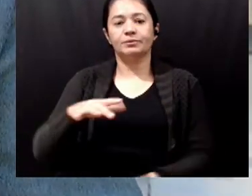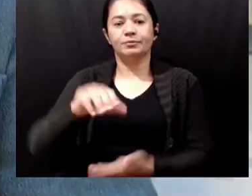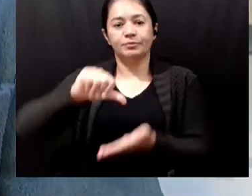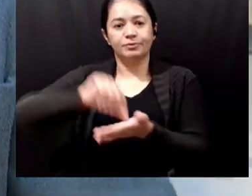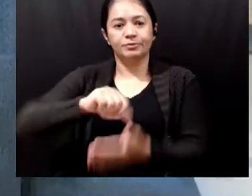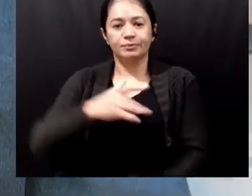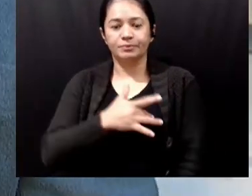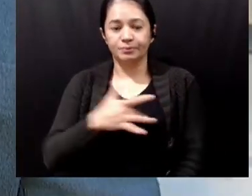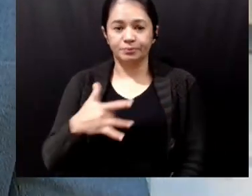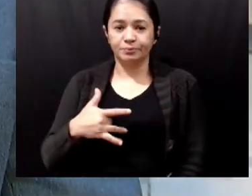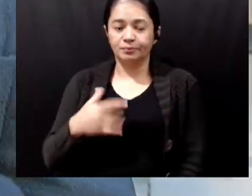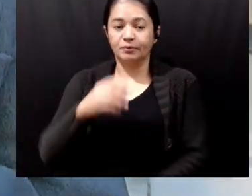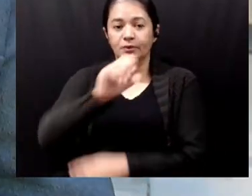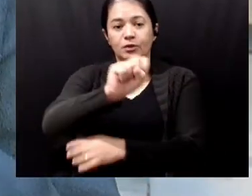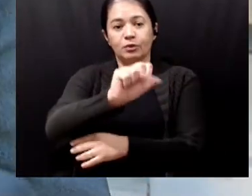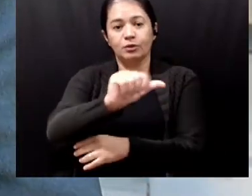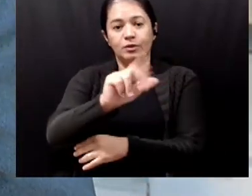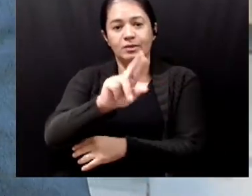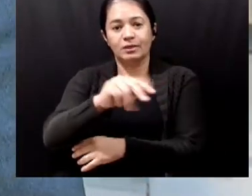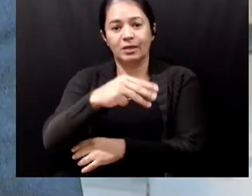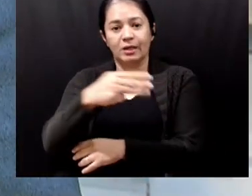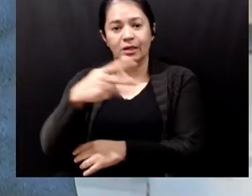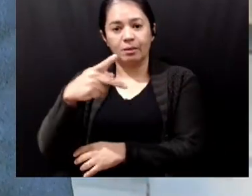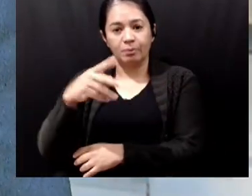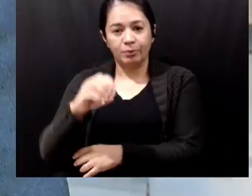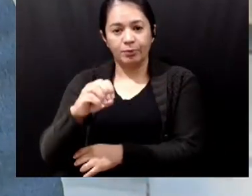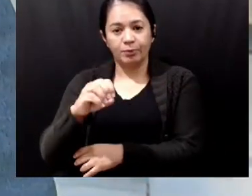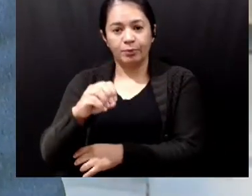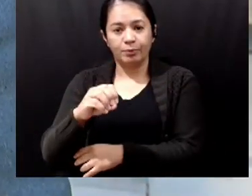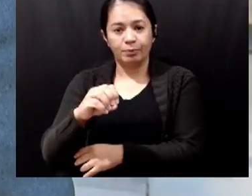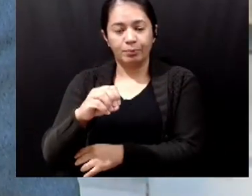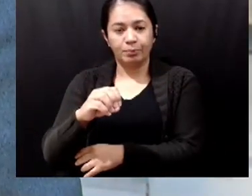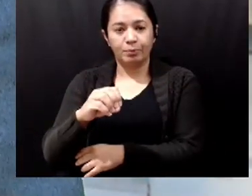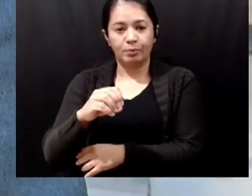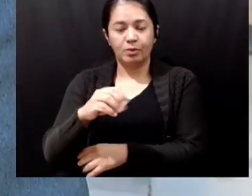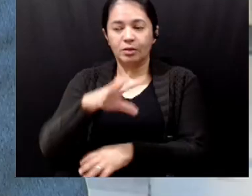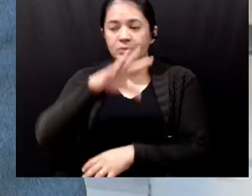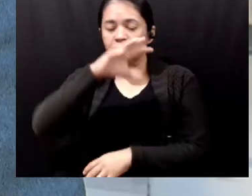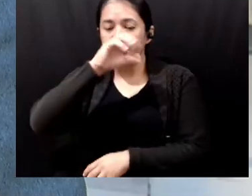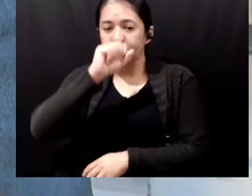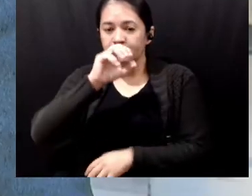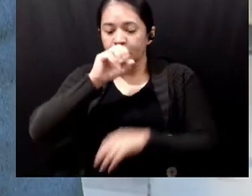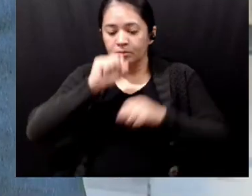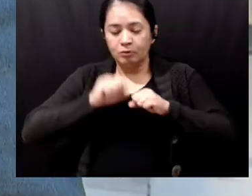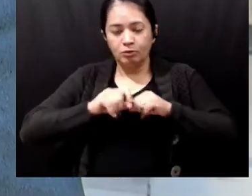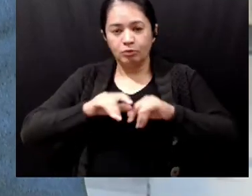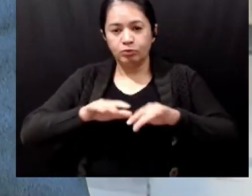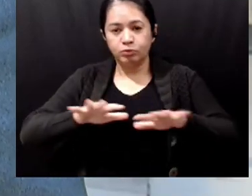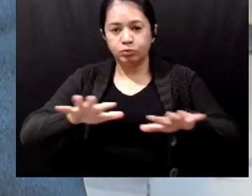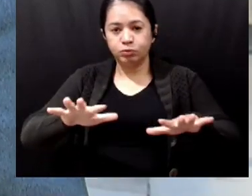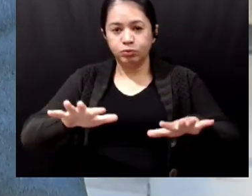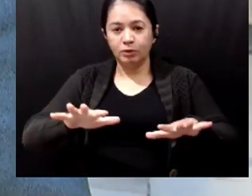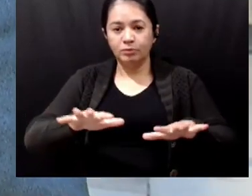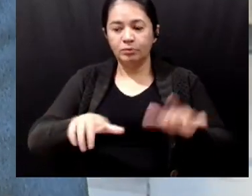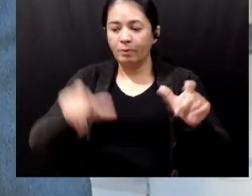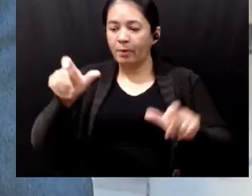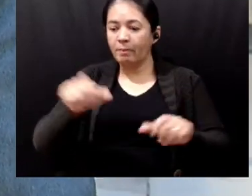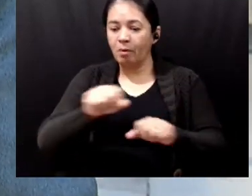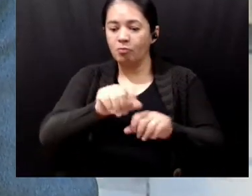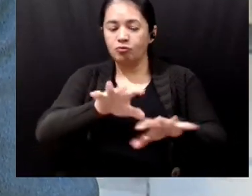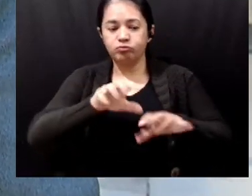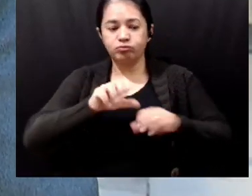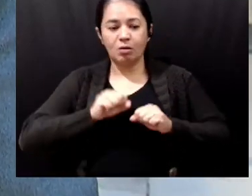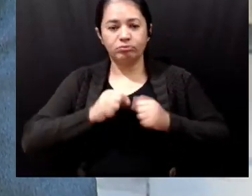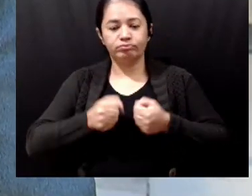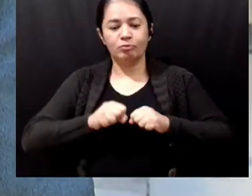uma infecção de transmissão respiratória, né? Então transmite de pessoa a pessoa, e os sintomas começam como